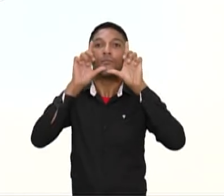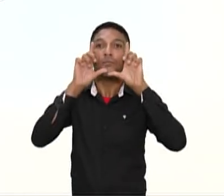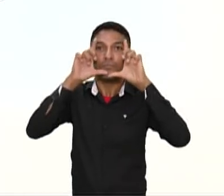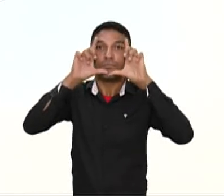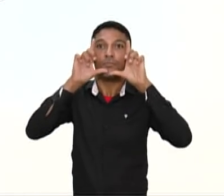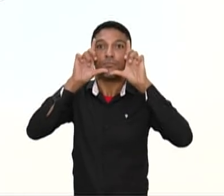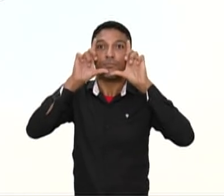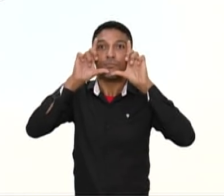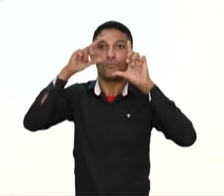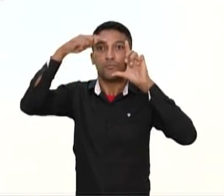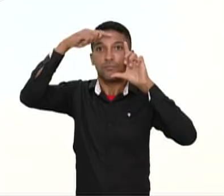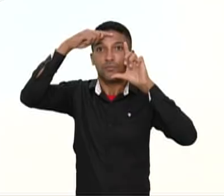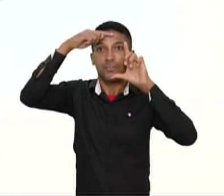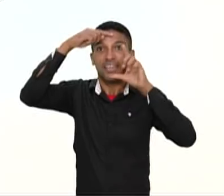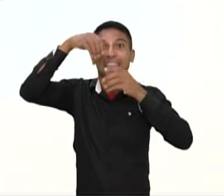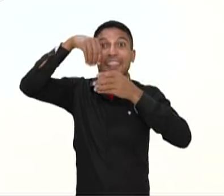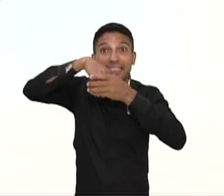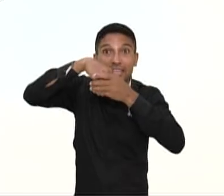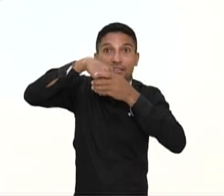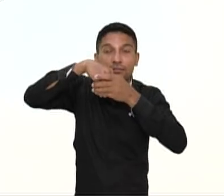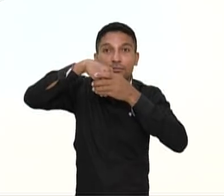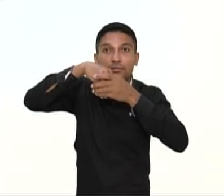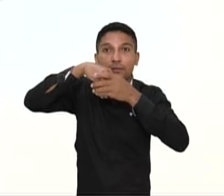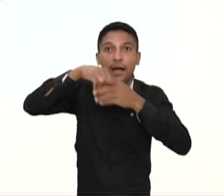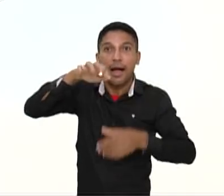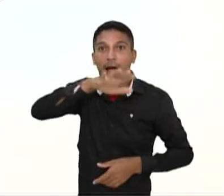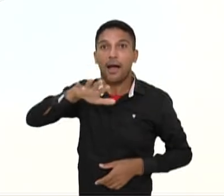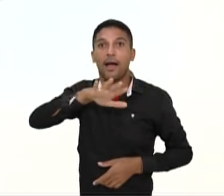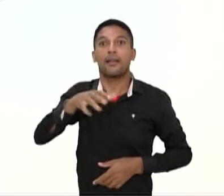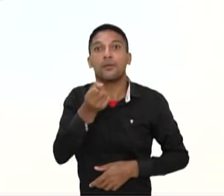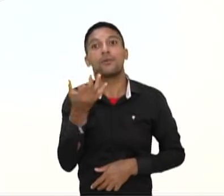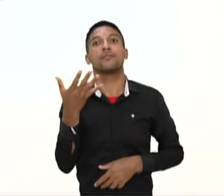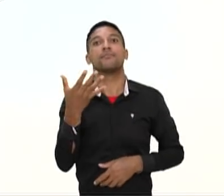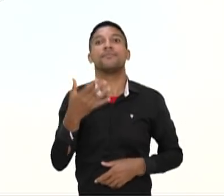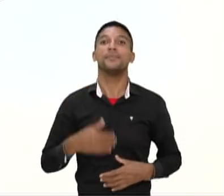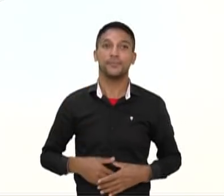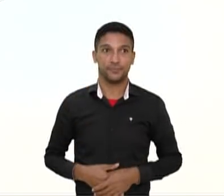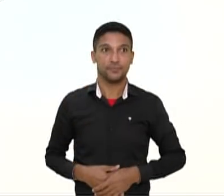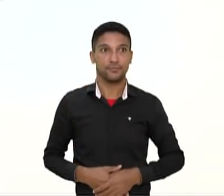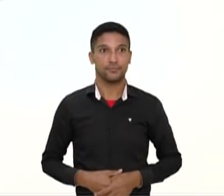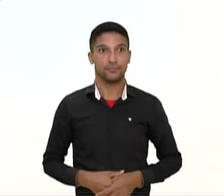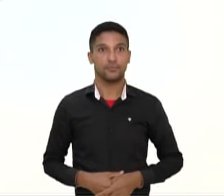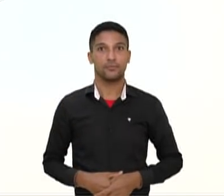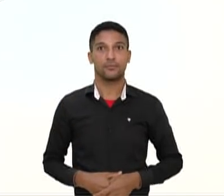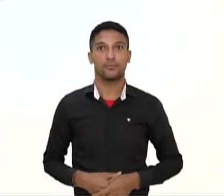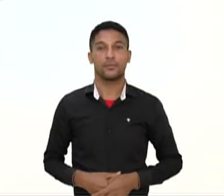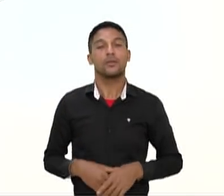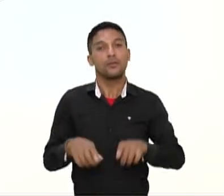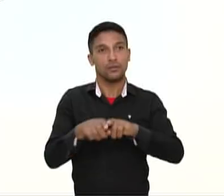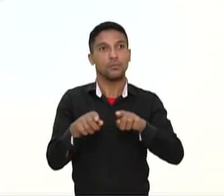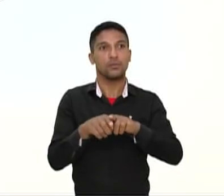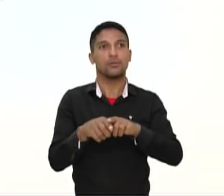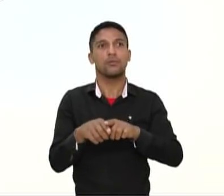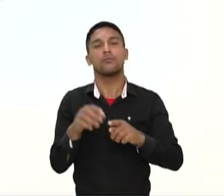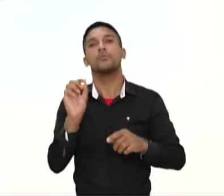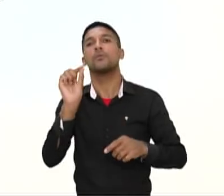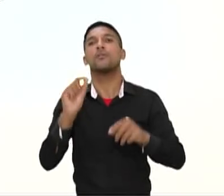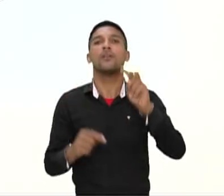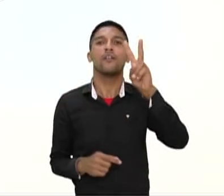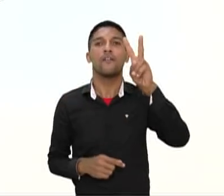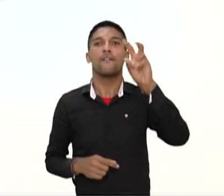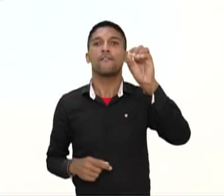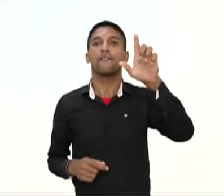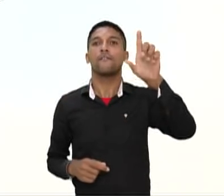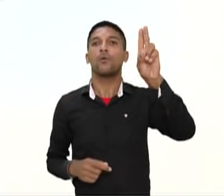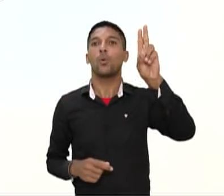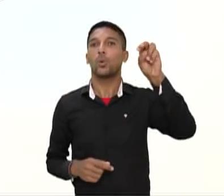coisa quando a gente trabalha com superfície, plano, tá bom? A ideia de volume é bem parecida com área. Então, volume é o